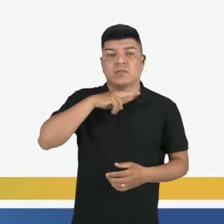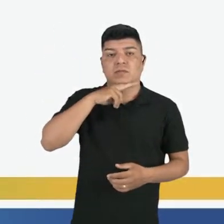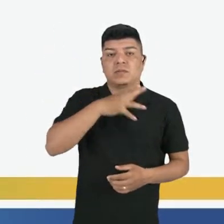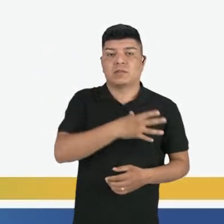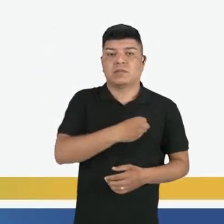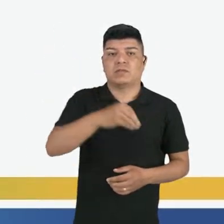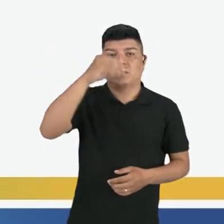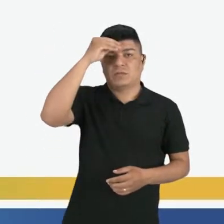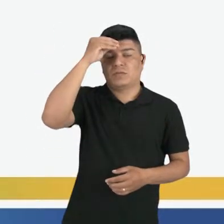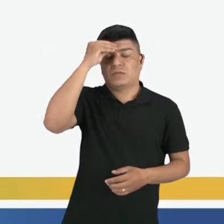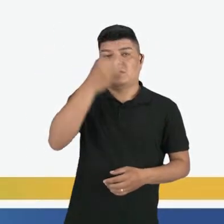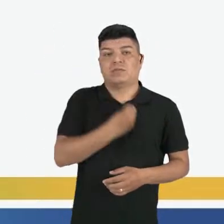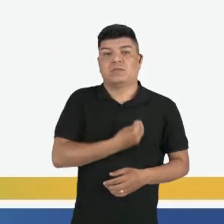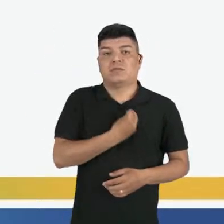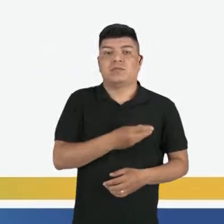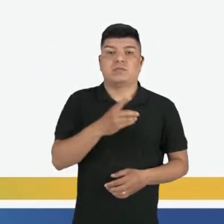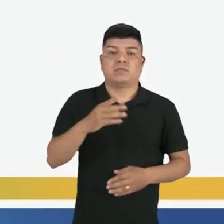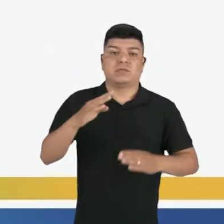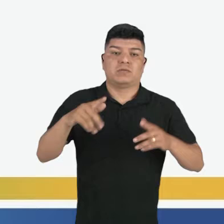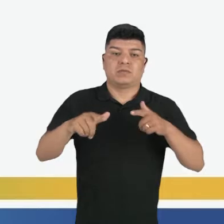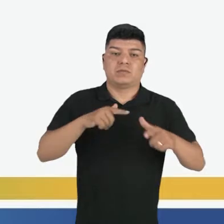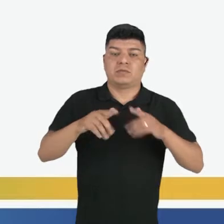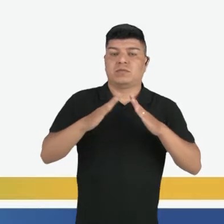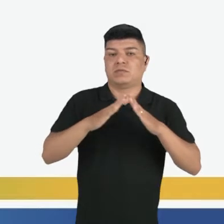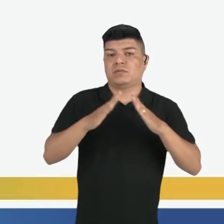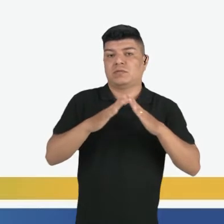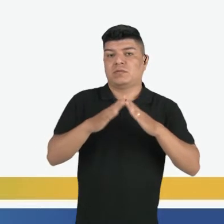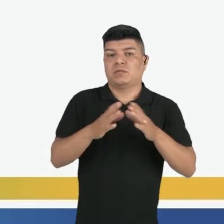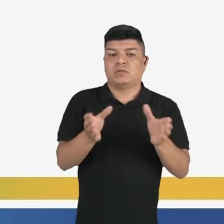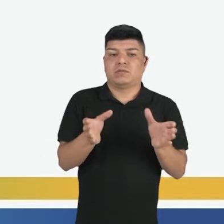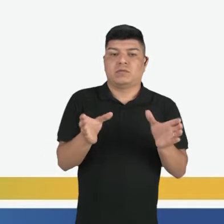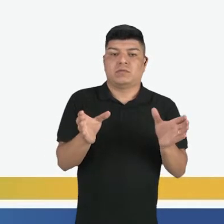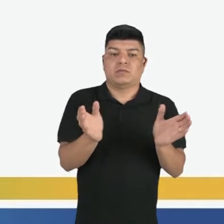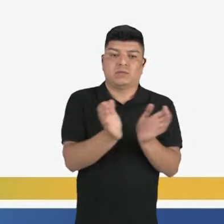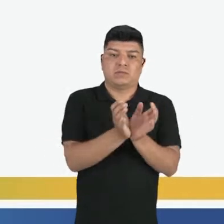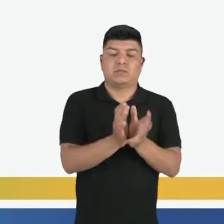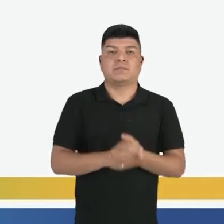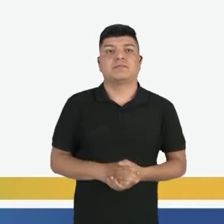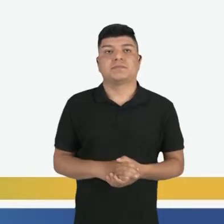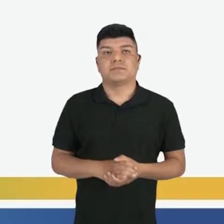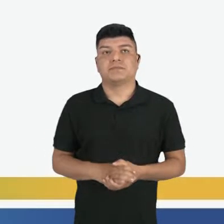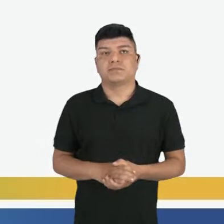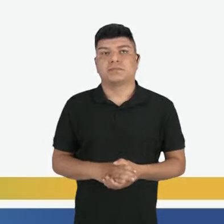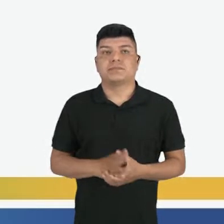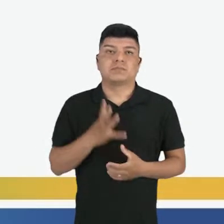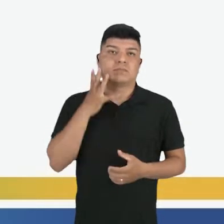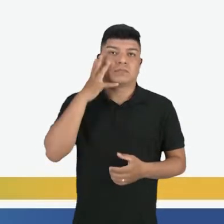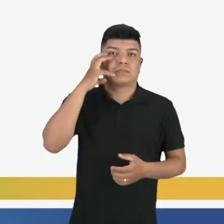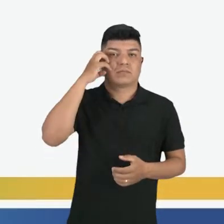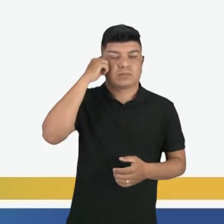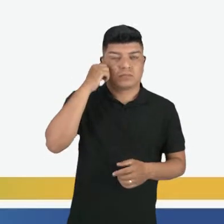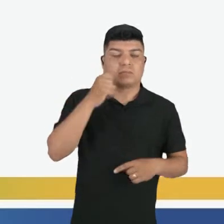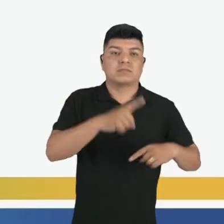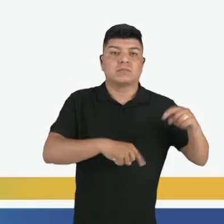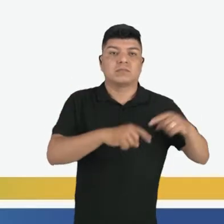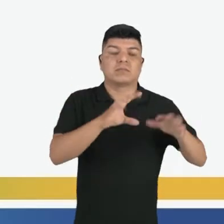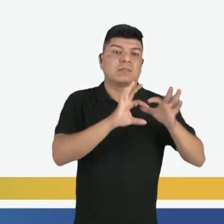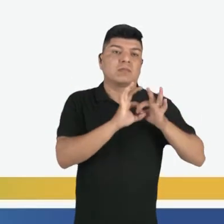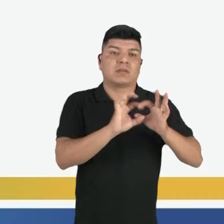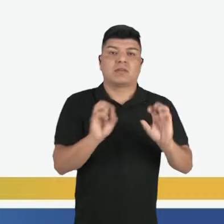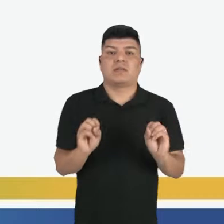sobrinhas e vizinhas no convívio doméstico e comunitário. Quanto ao patrimônio imaterial ligado